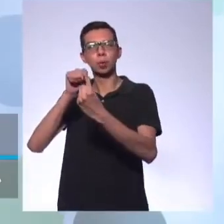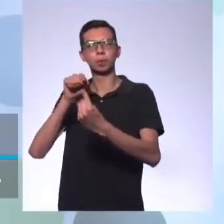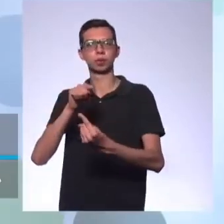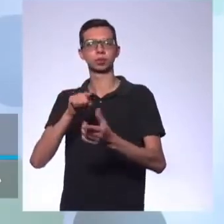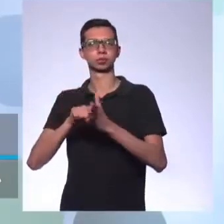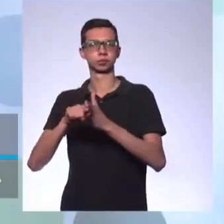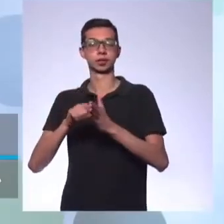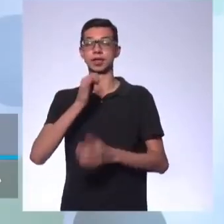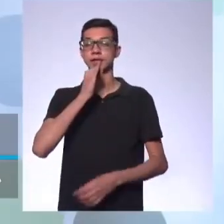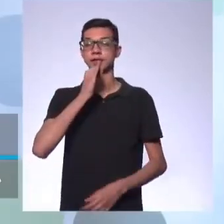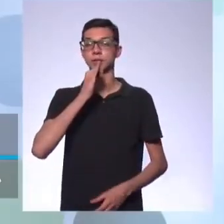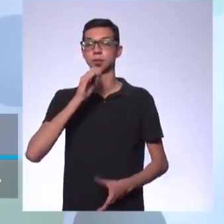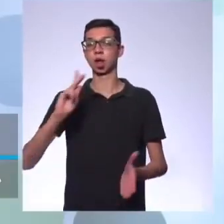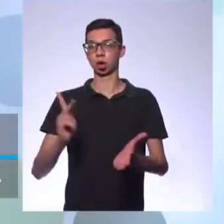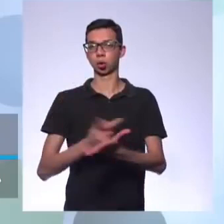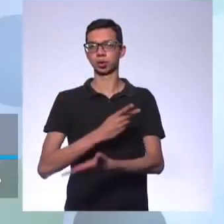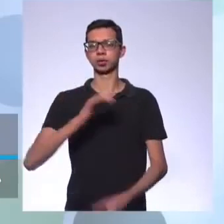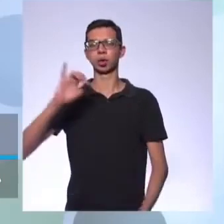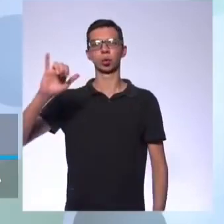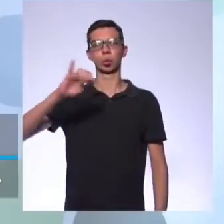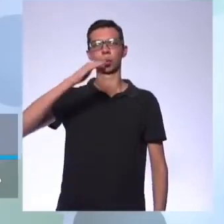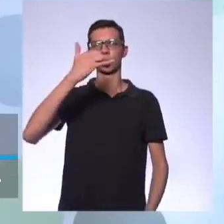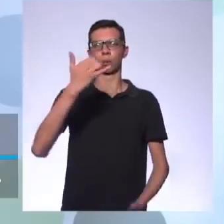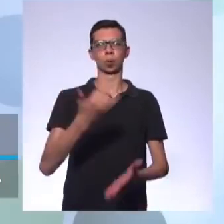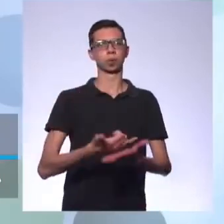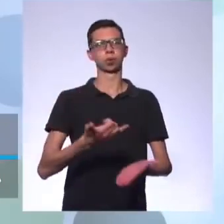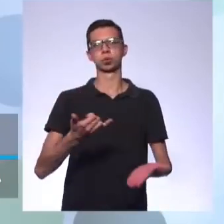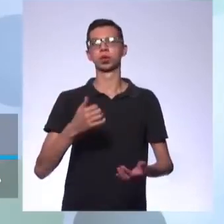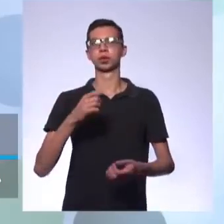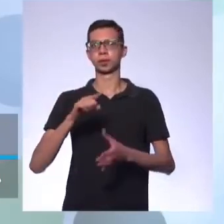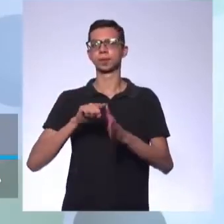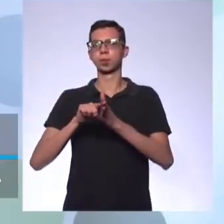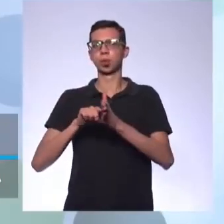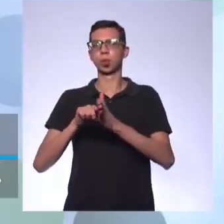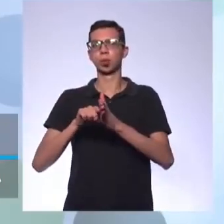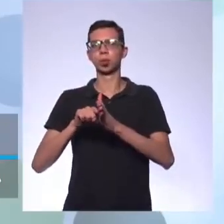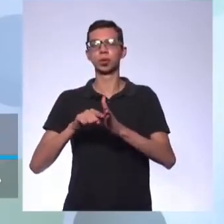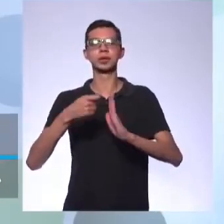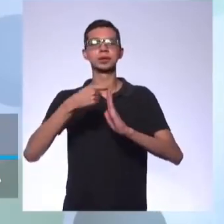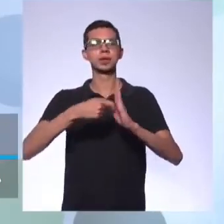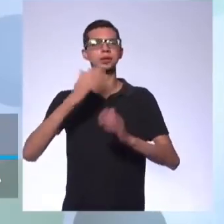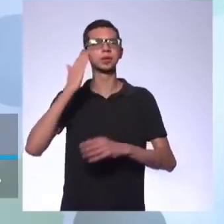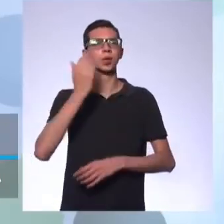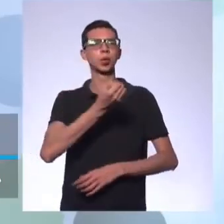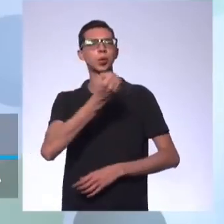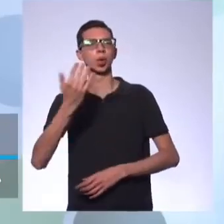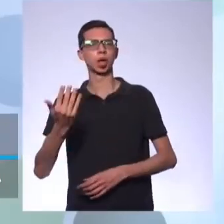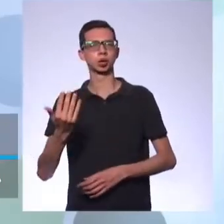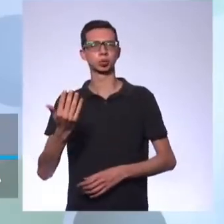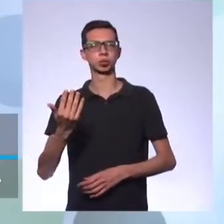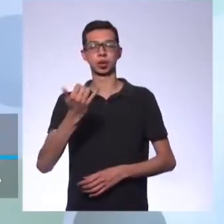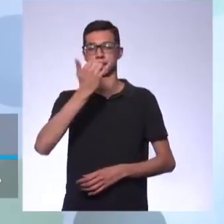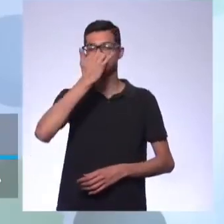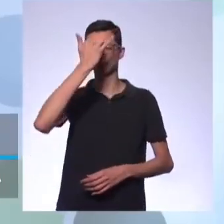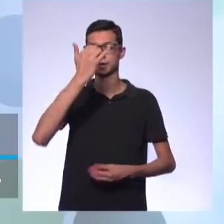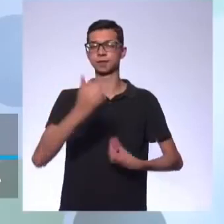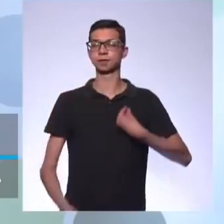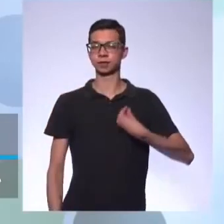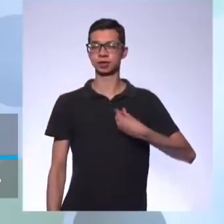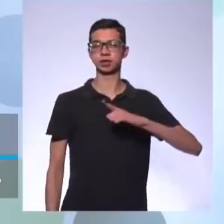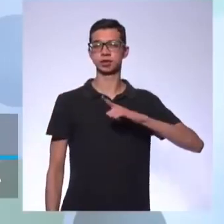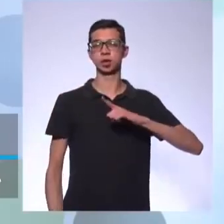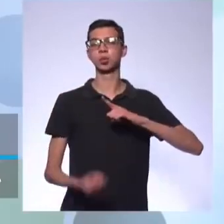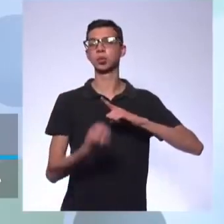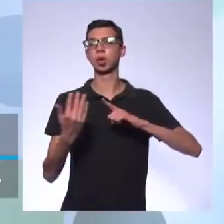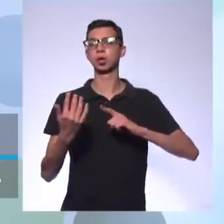certo acidente aéreo ocorreu. Então, você vai procurar um texto para saber quantas pessoas se acidentaram, se morreu alguém, quantos sobreviveram,